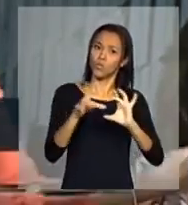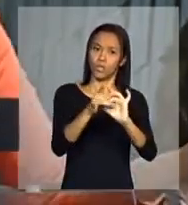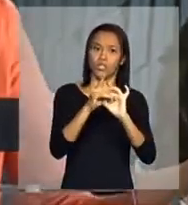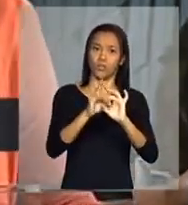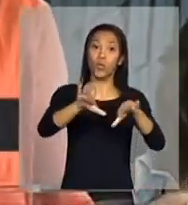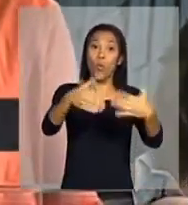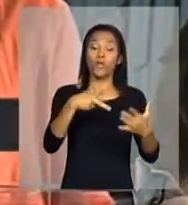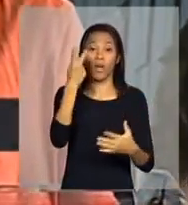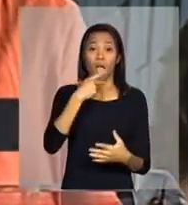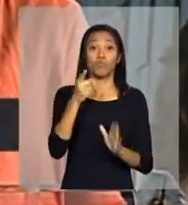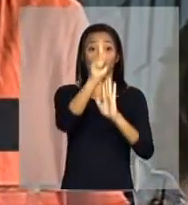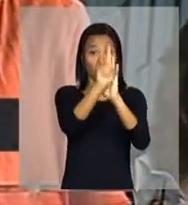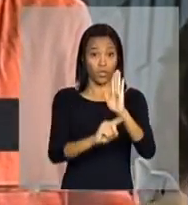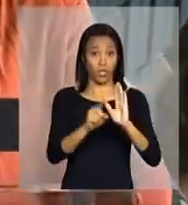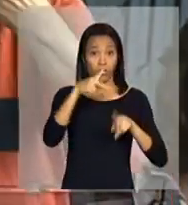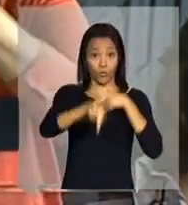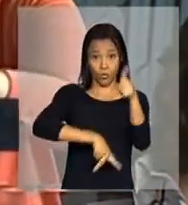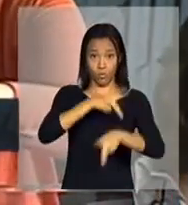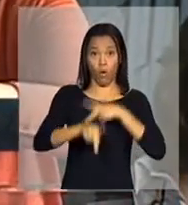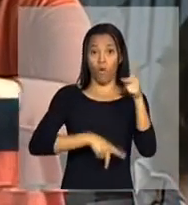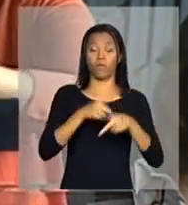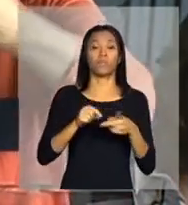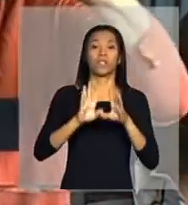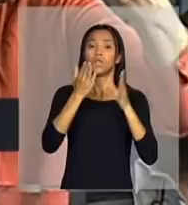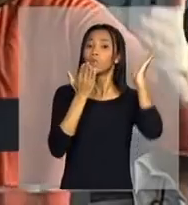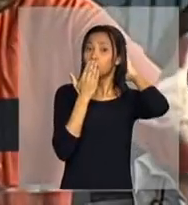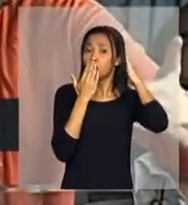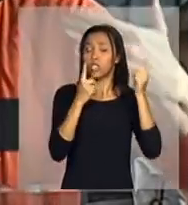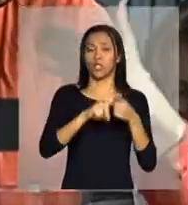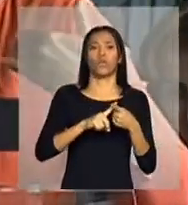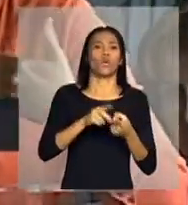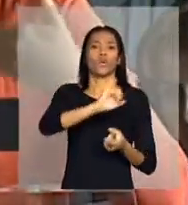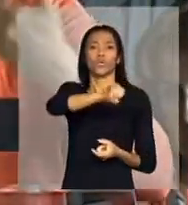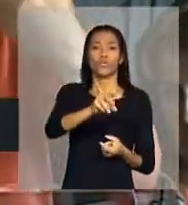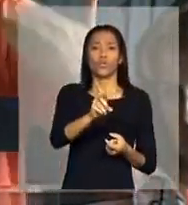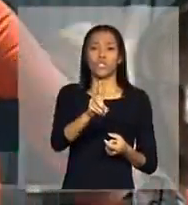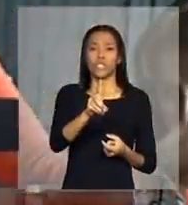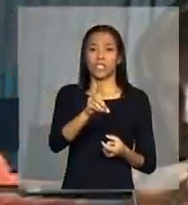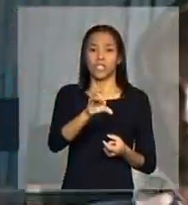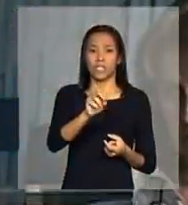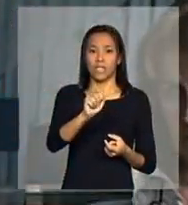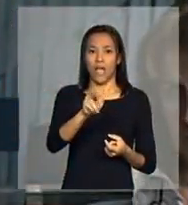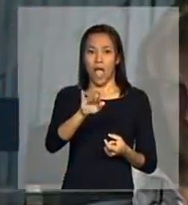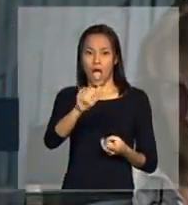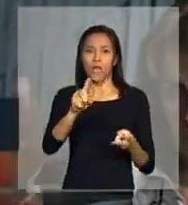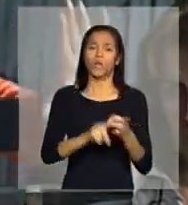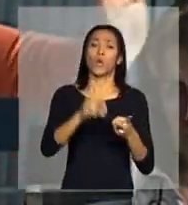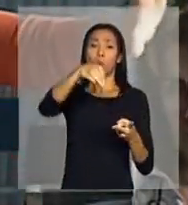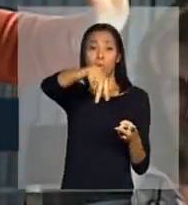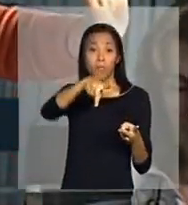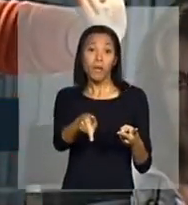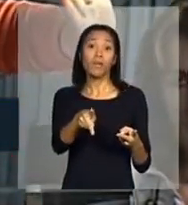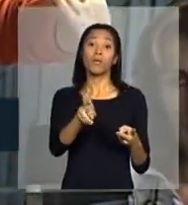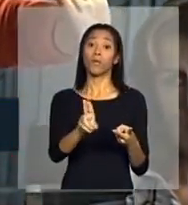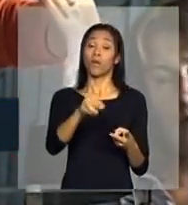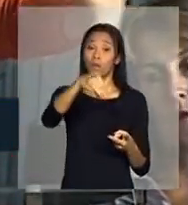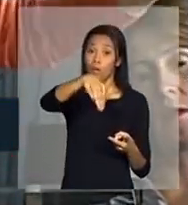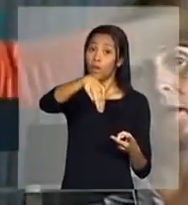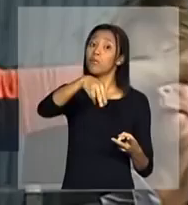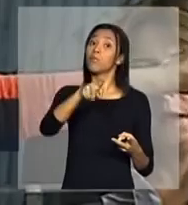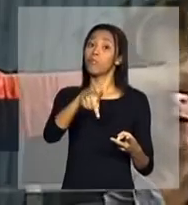em direitos dos povos indígenas. O Judiciário, o Ministério Público, que é, reitero, nosso parceiro, vejo como uma